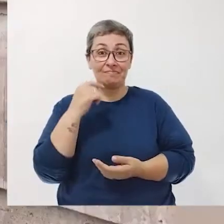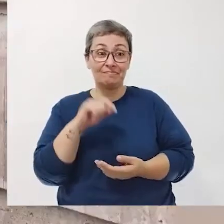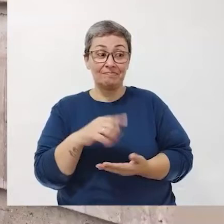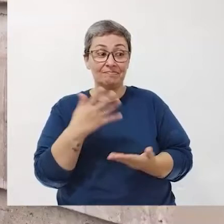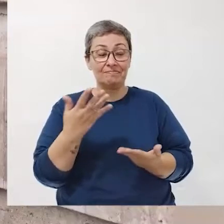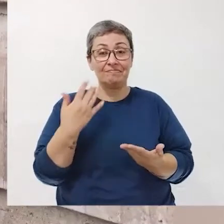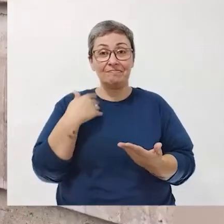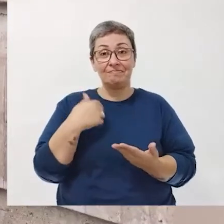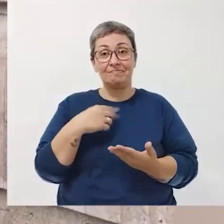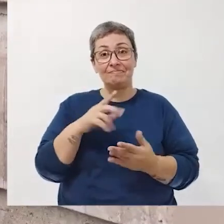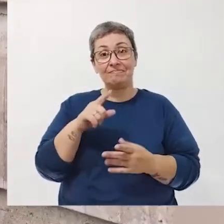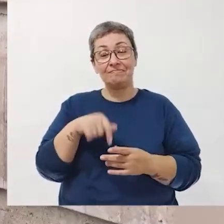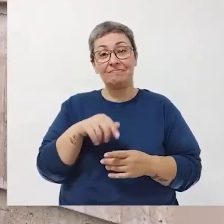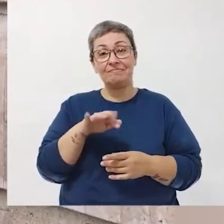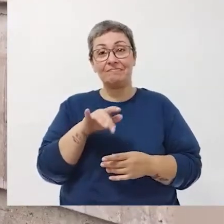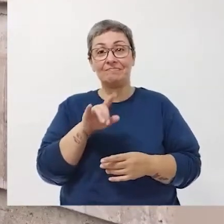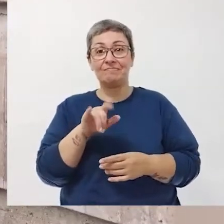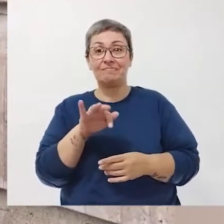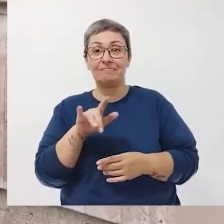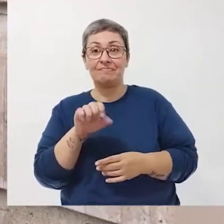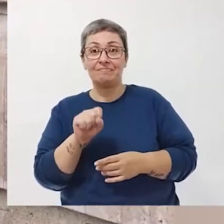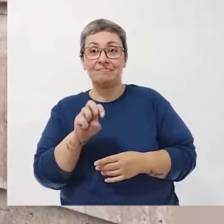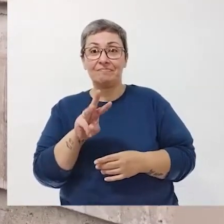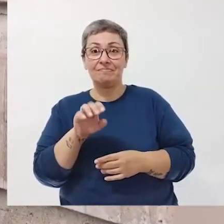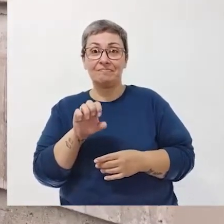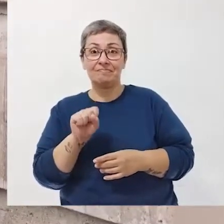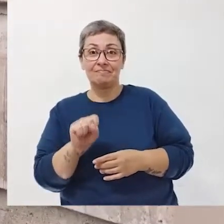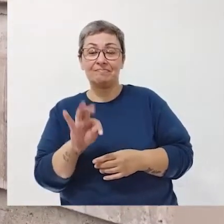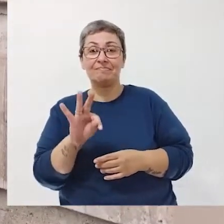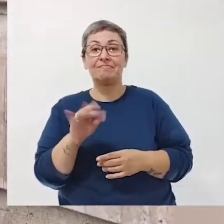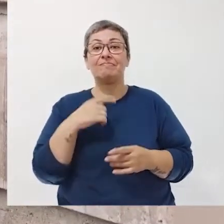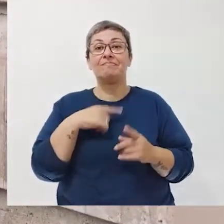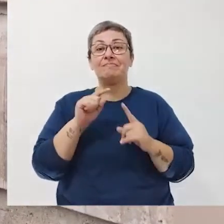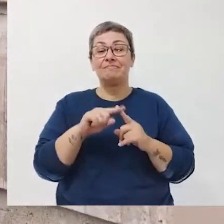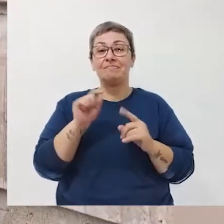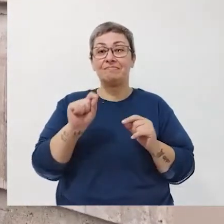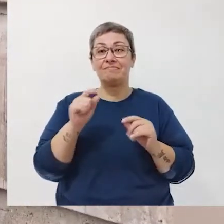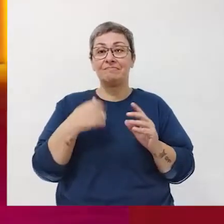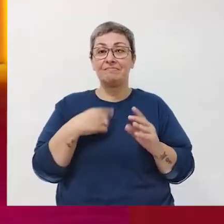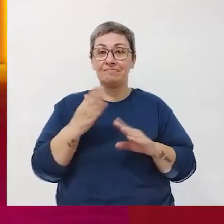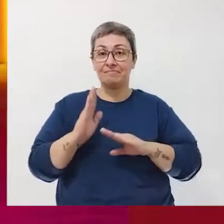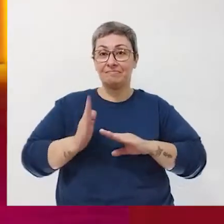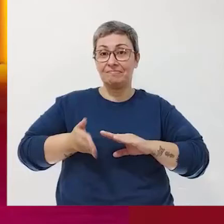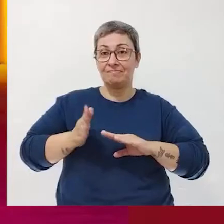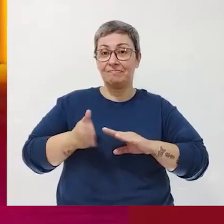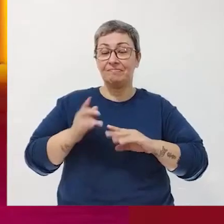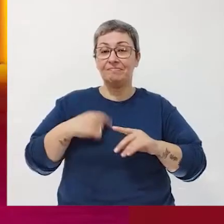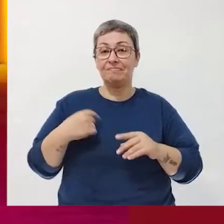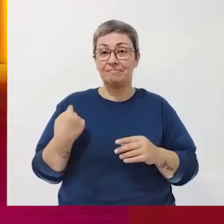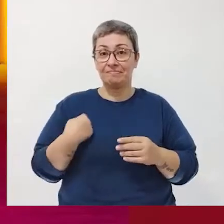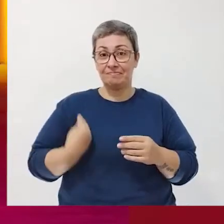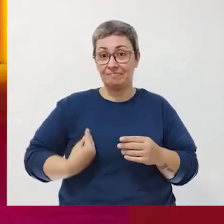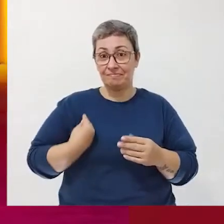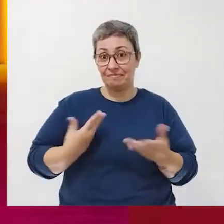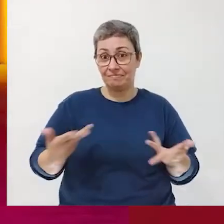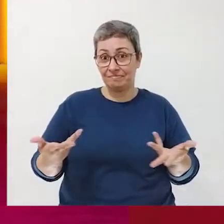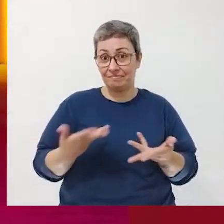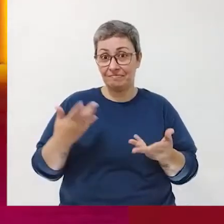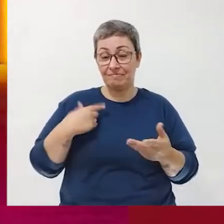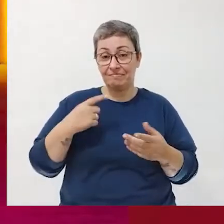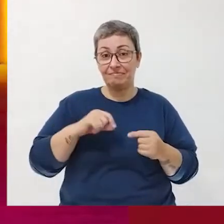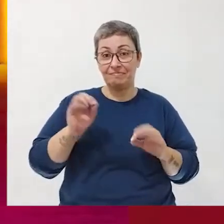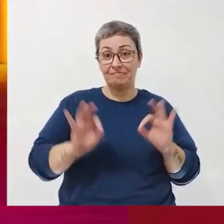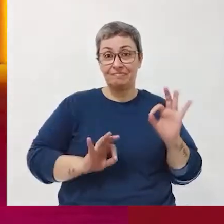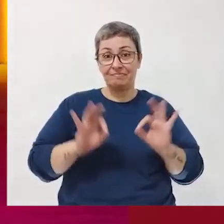Essa é a artista Lise West. Ela é uma artista contemporânea, ou seja, de nosso tempo. E ela fez